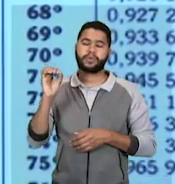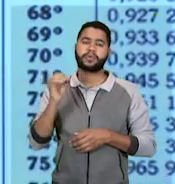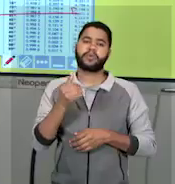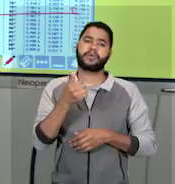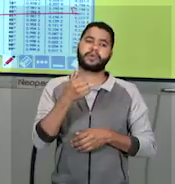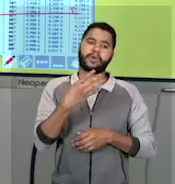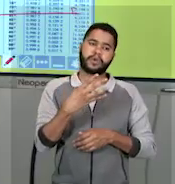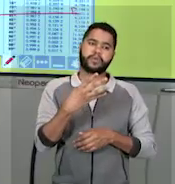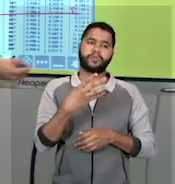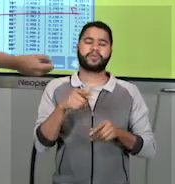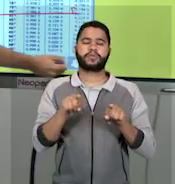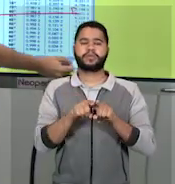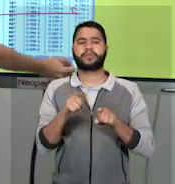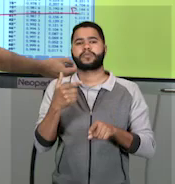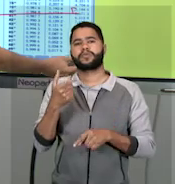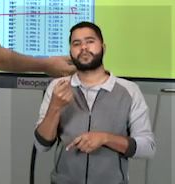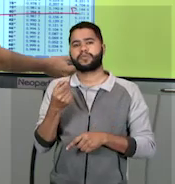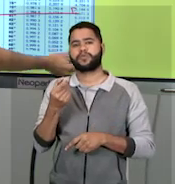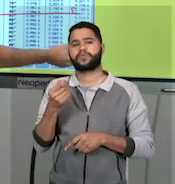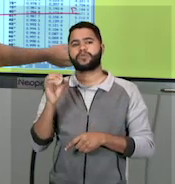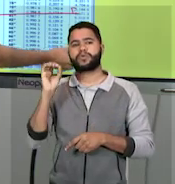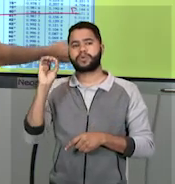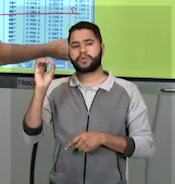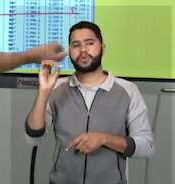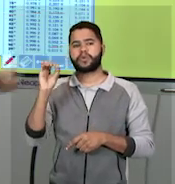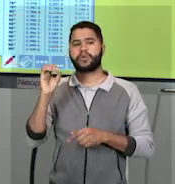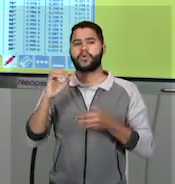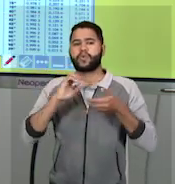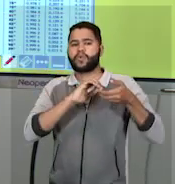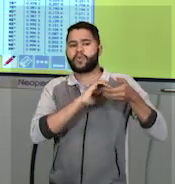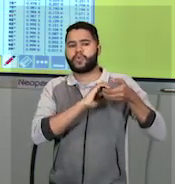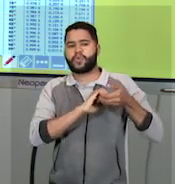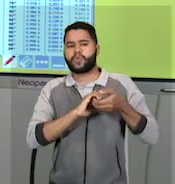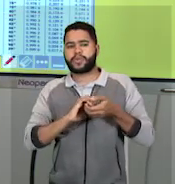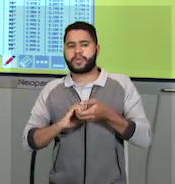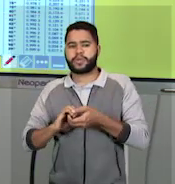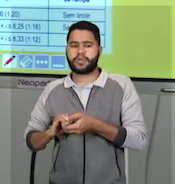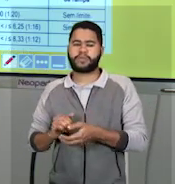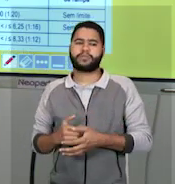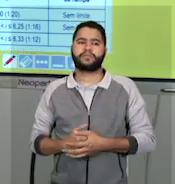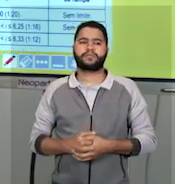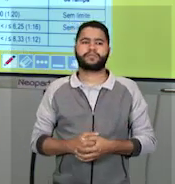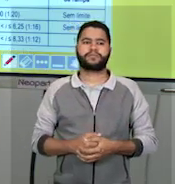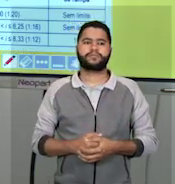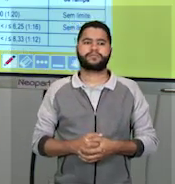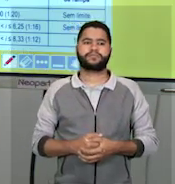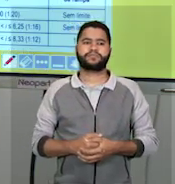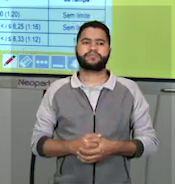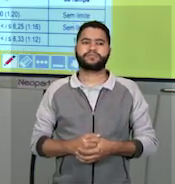e 20 graus o nosso telhado lá, os nossos telhados.